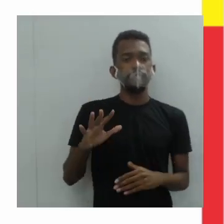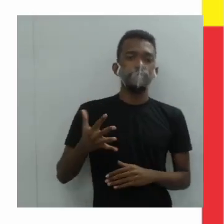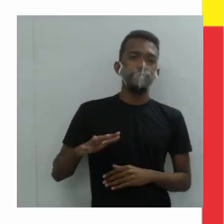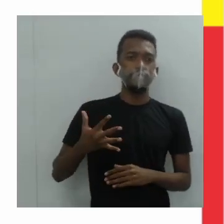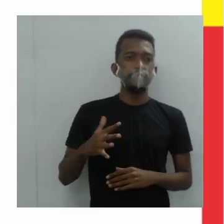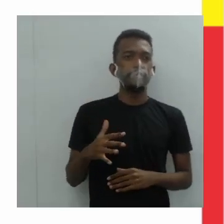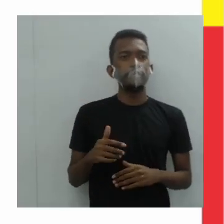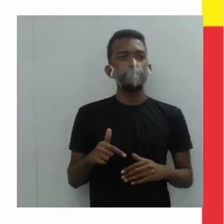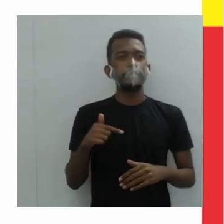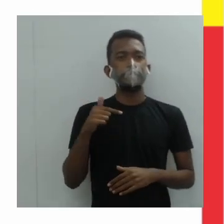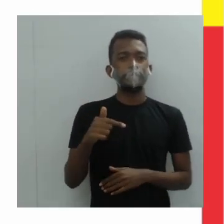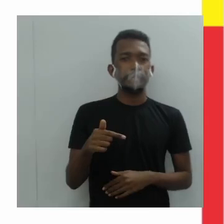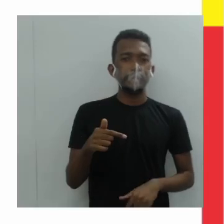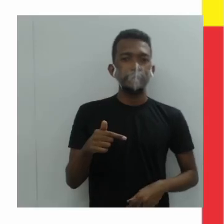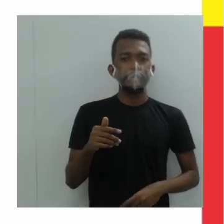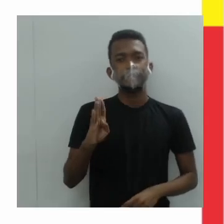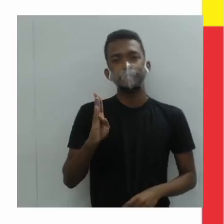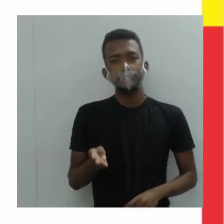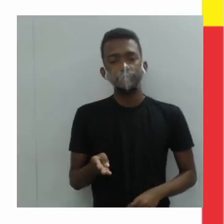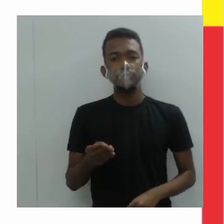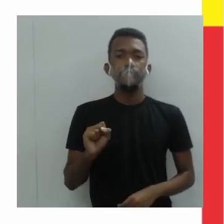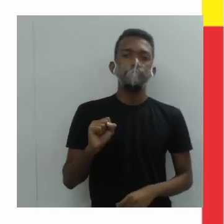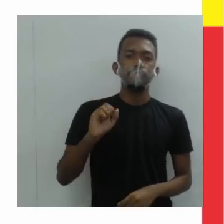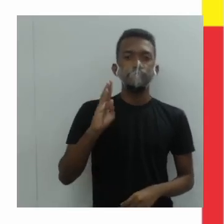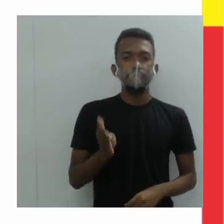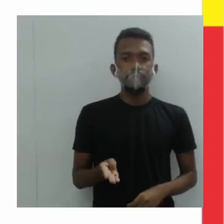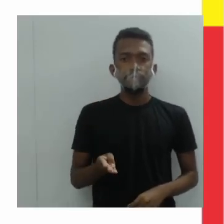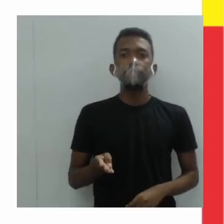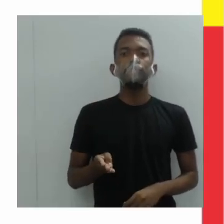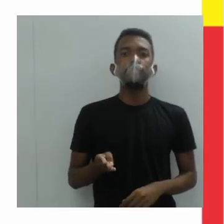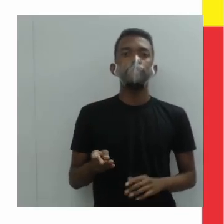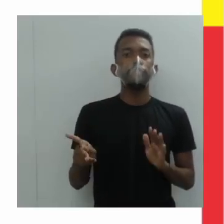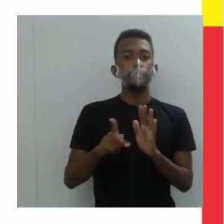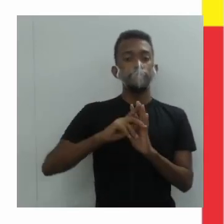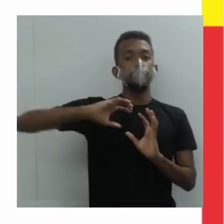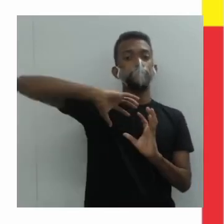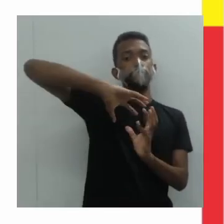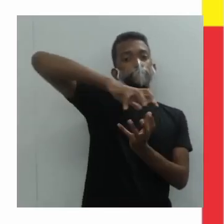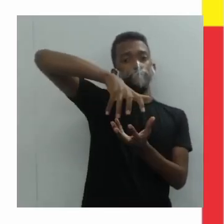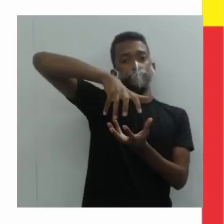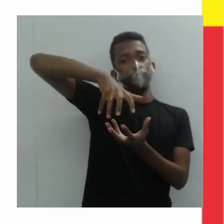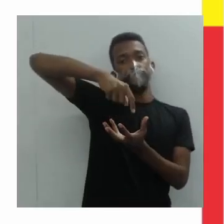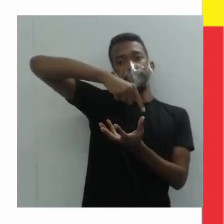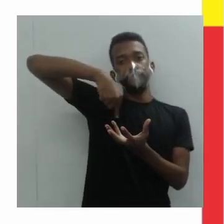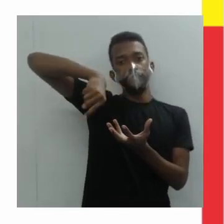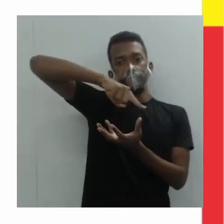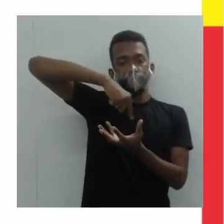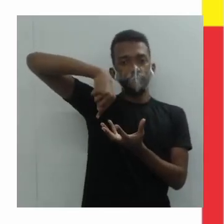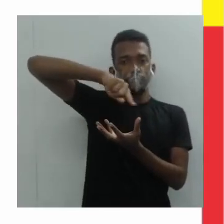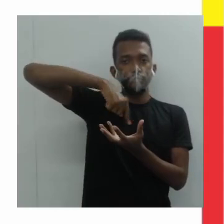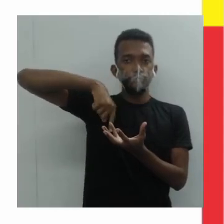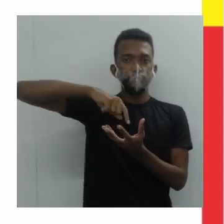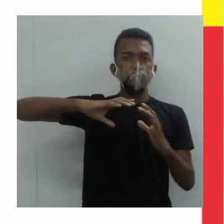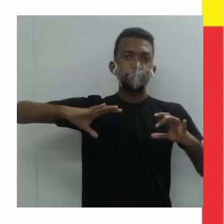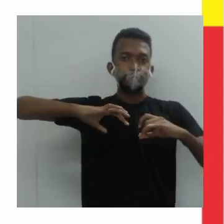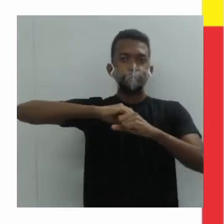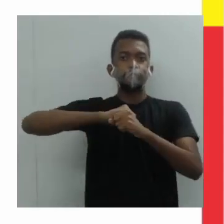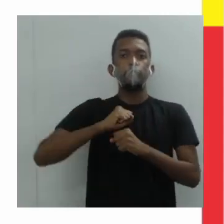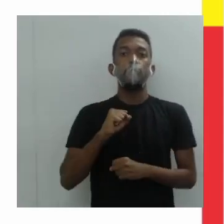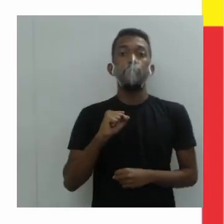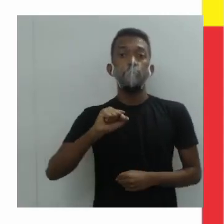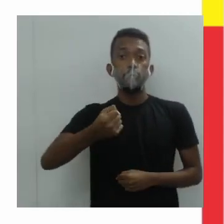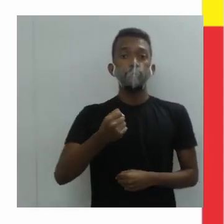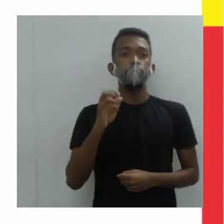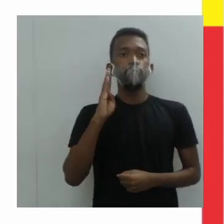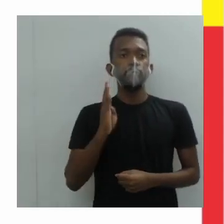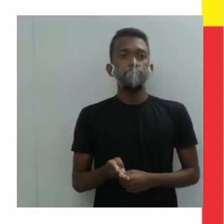de 7 bilhões, quase 8 bilhões de pessoas no mundo. Vejam só, gente. Isso é